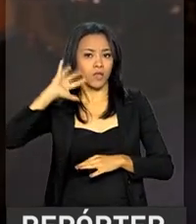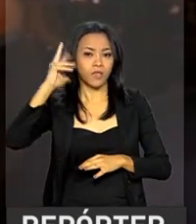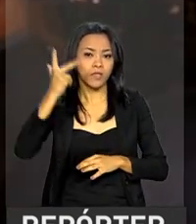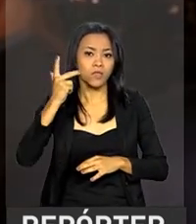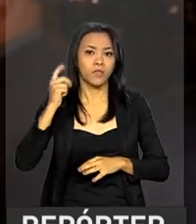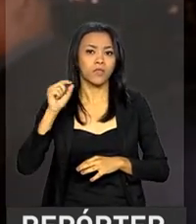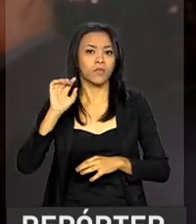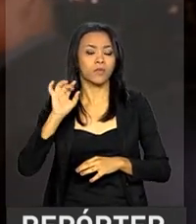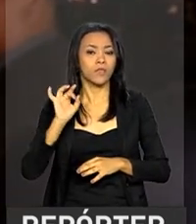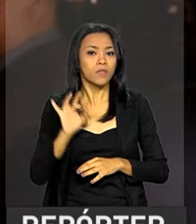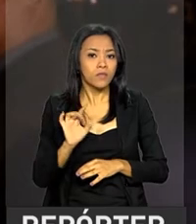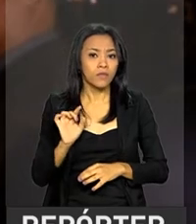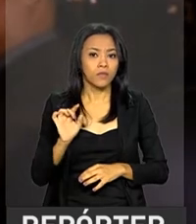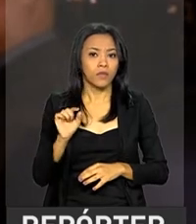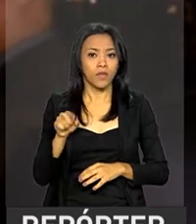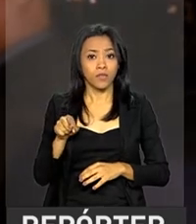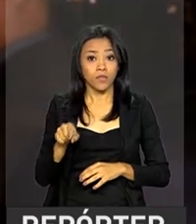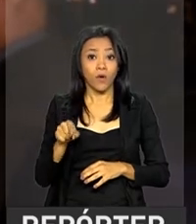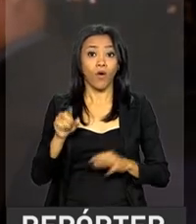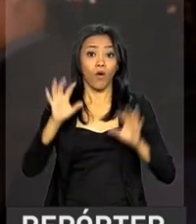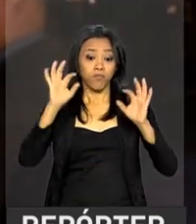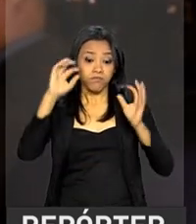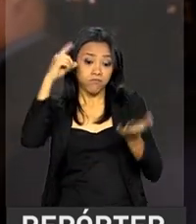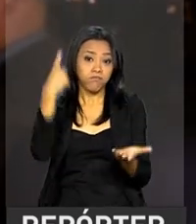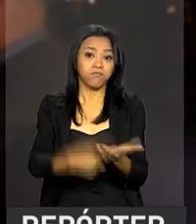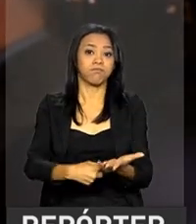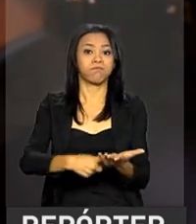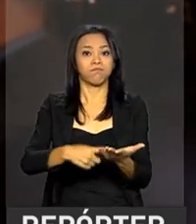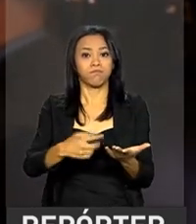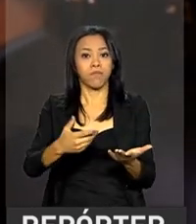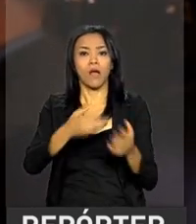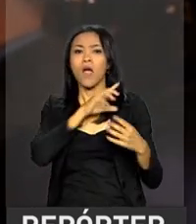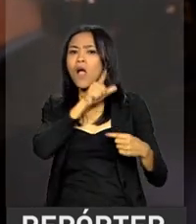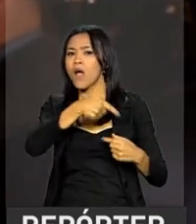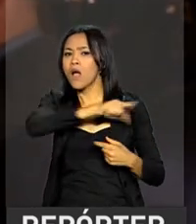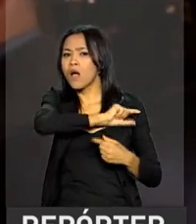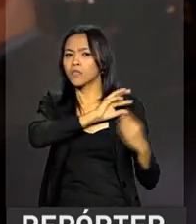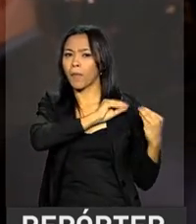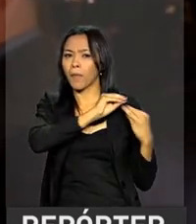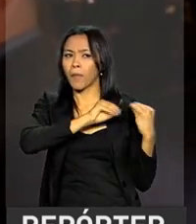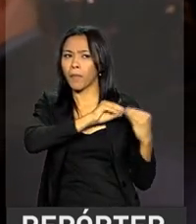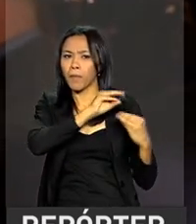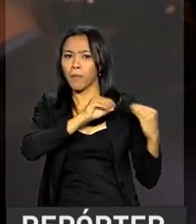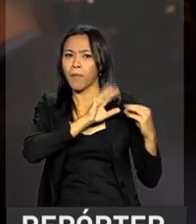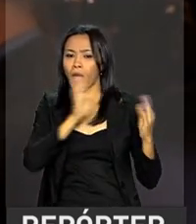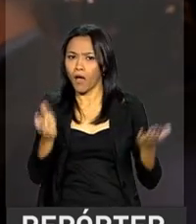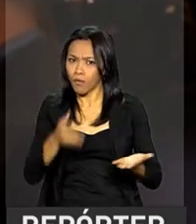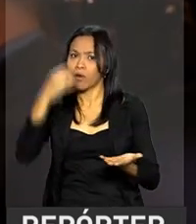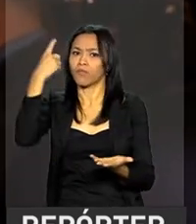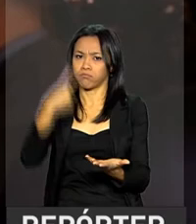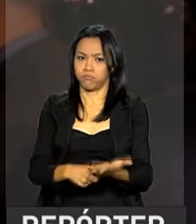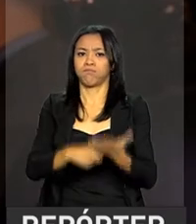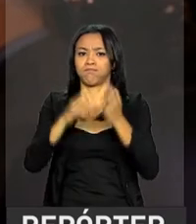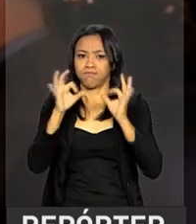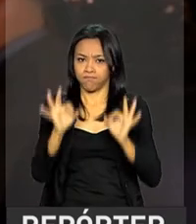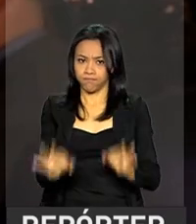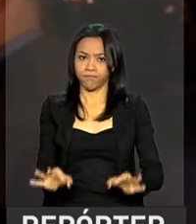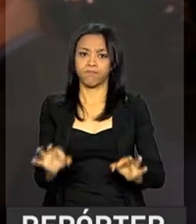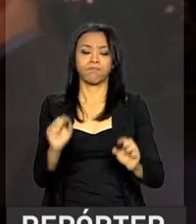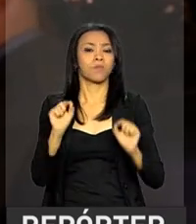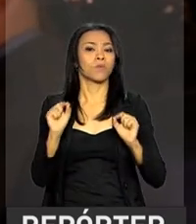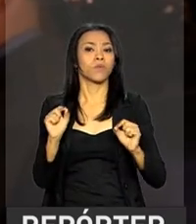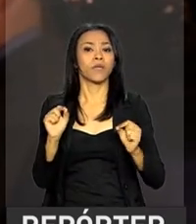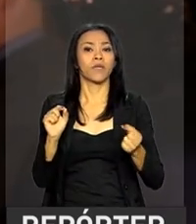é apenas a formalização agora. O problema referente ao